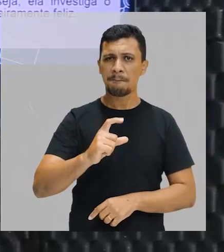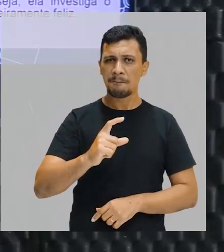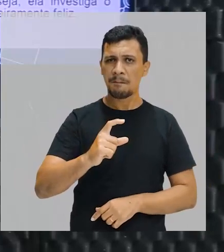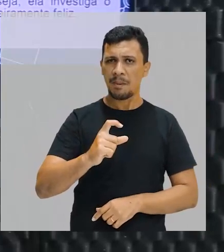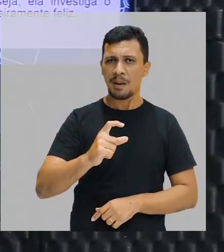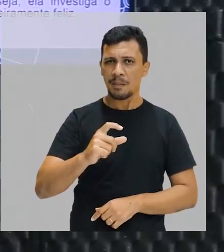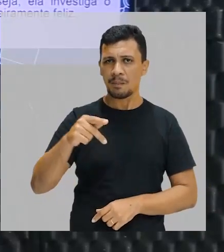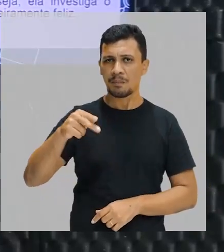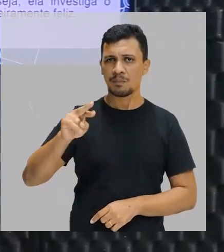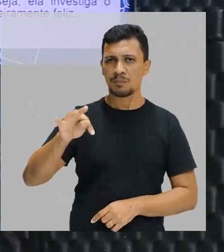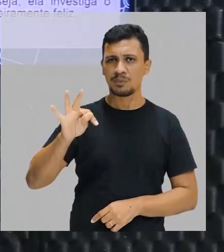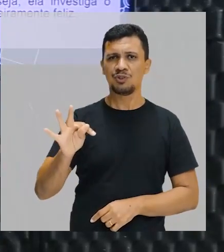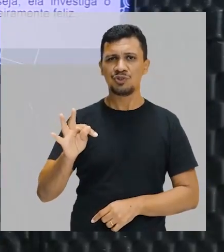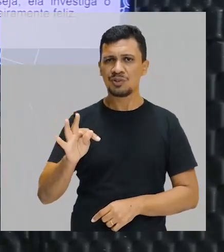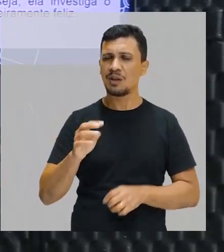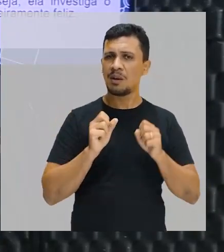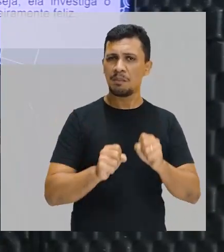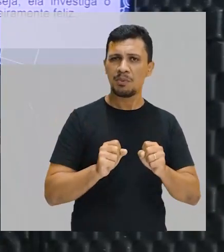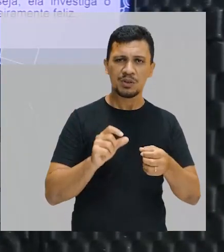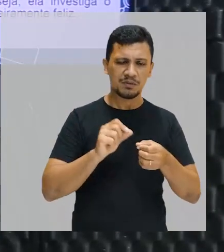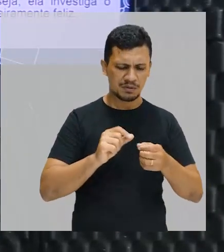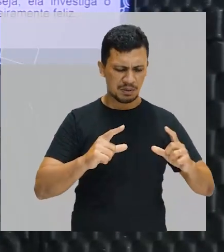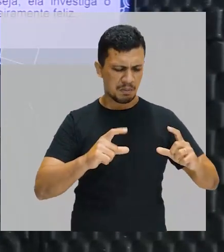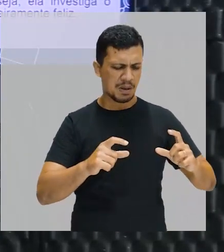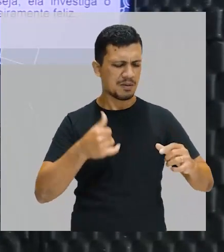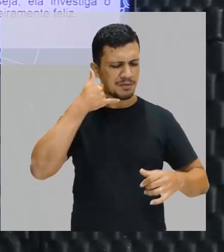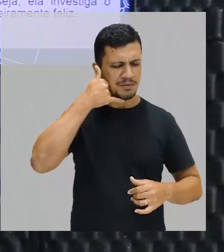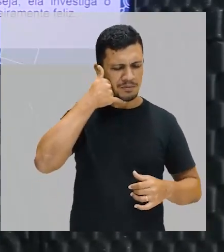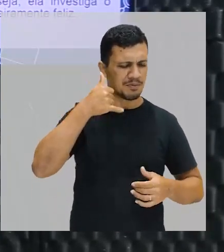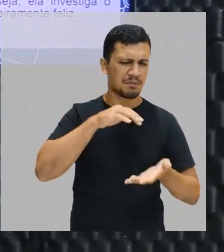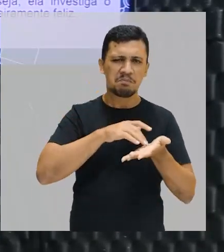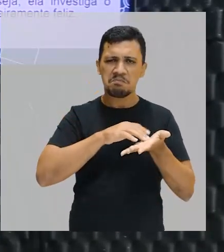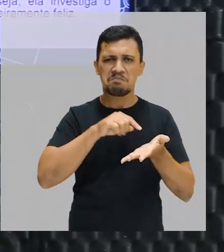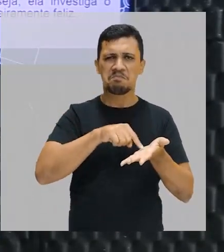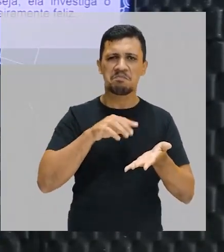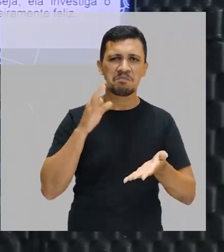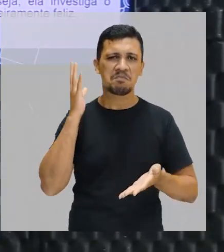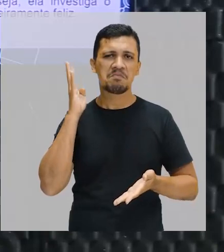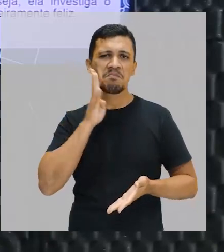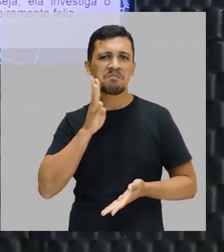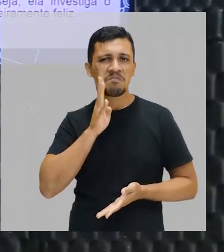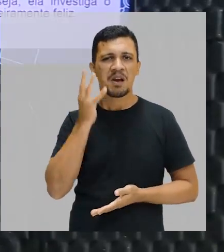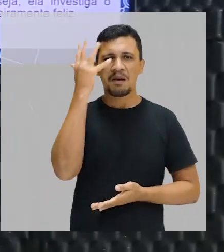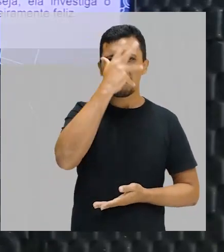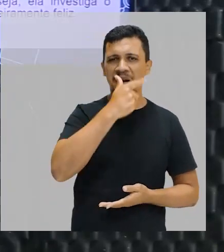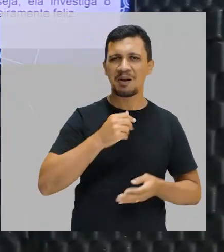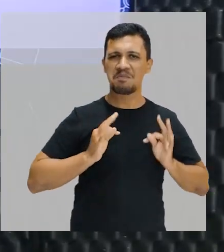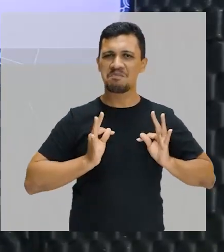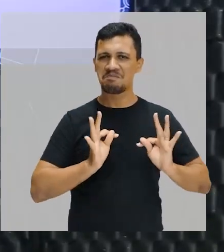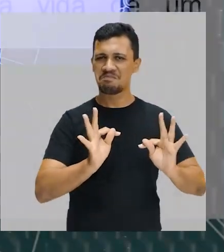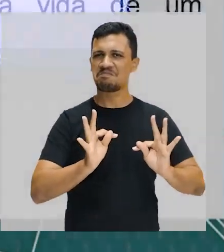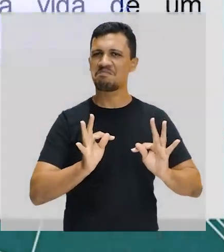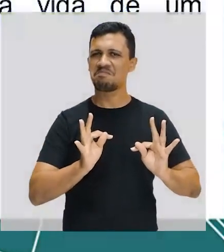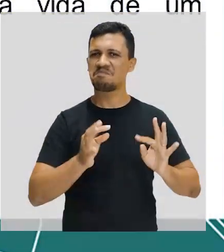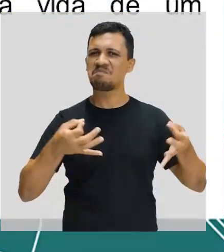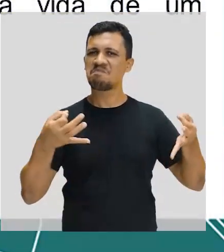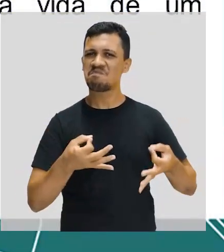vai fazendo no celular mesmo, tá? No editor de imagens, né? Fica bonito, fica legal, fica tecnológico, perfeito? Vamos